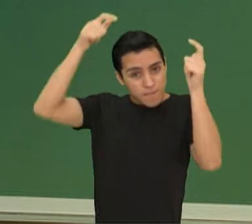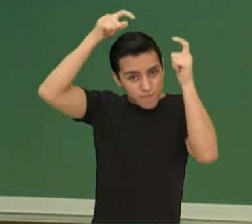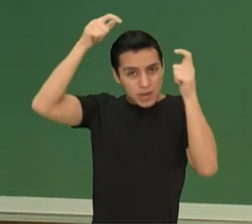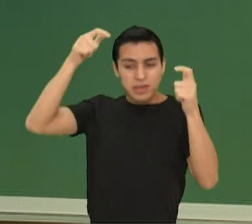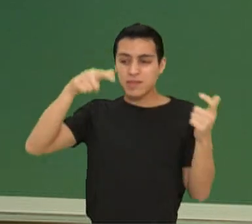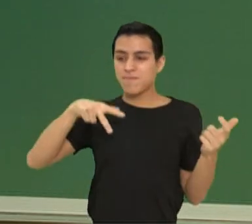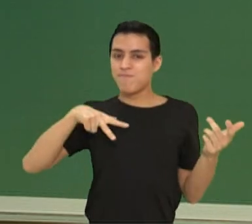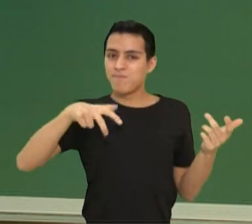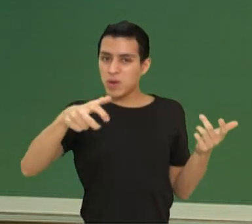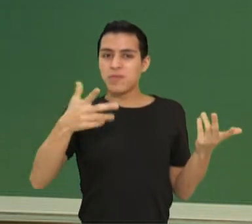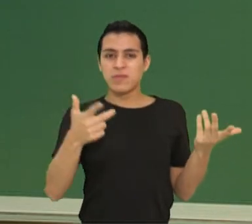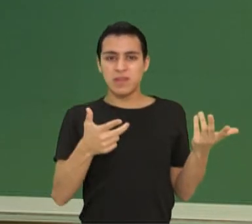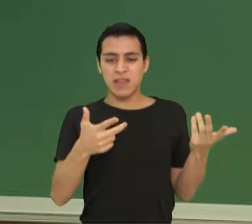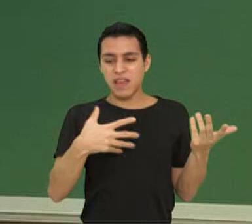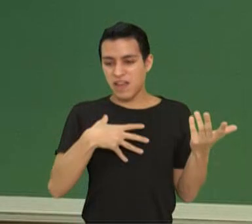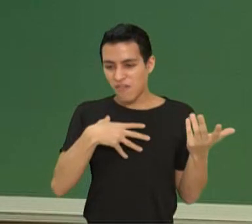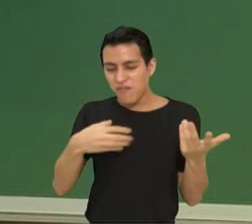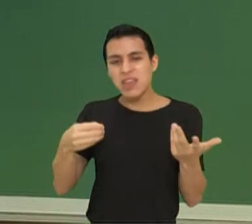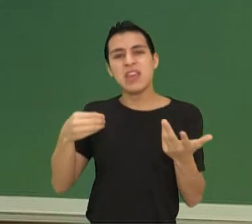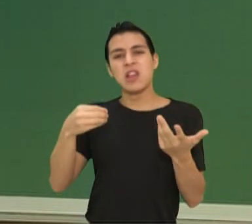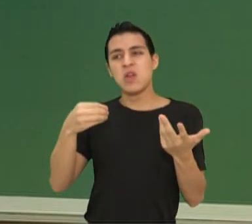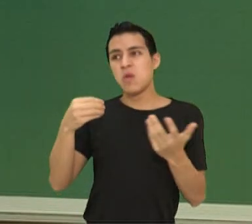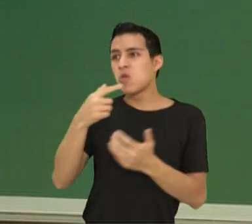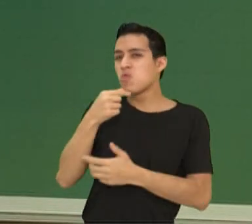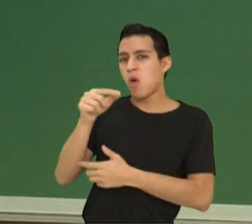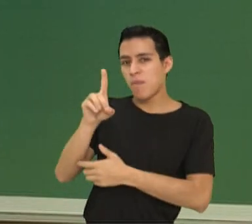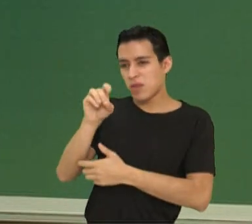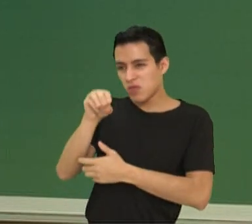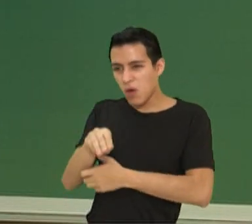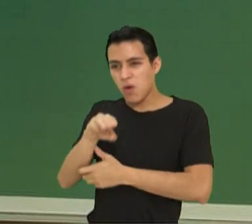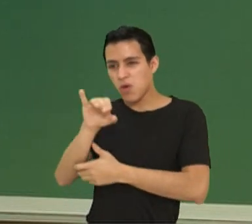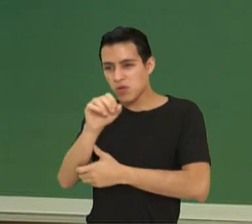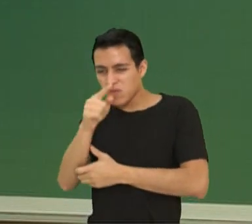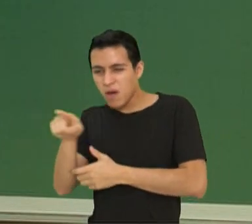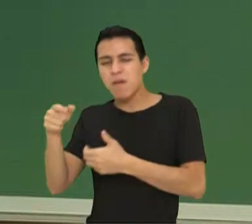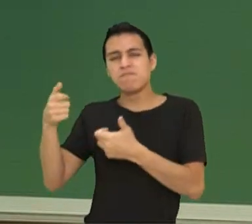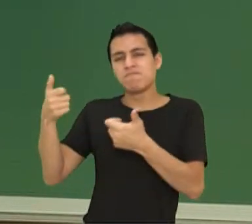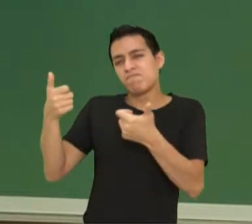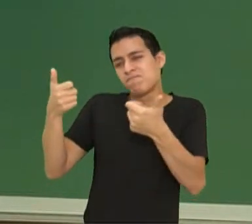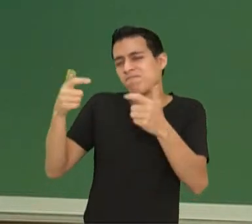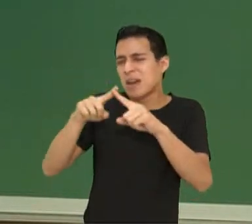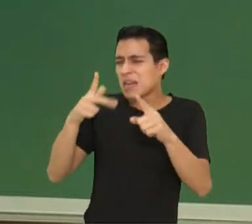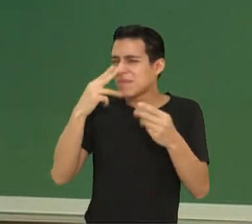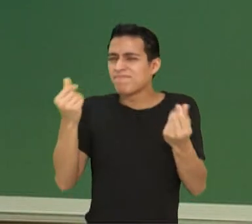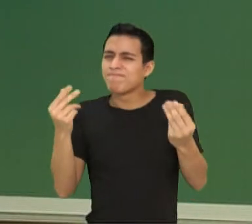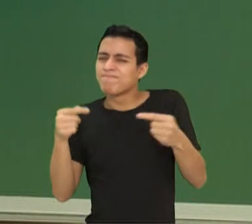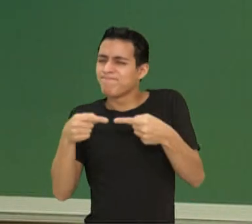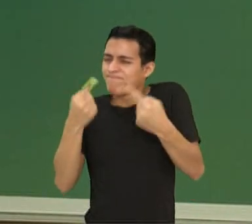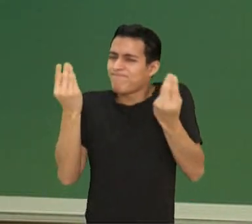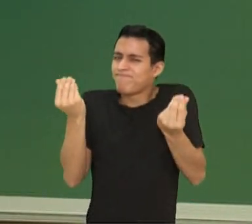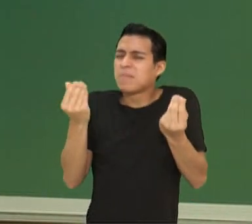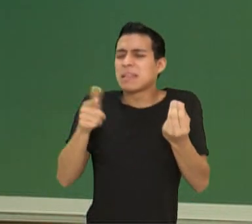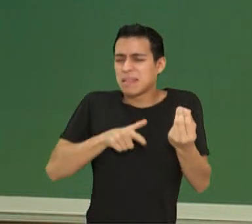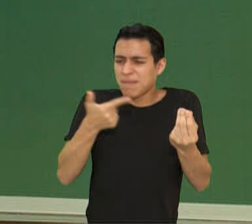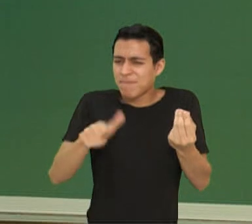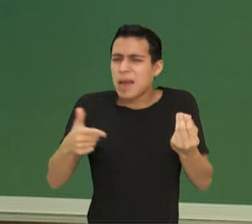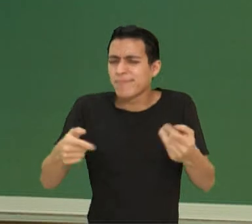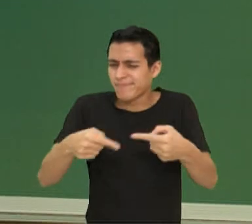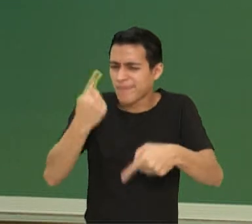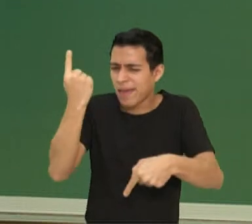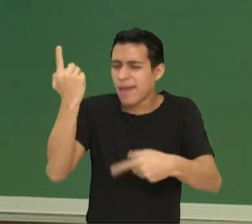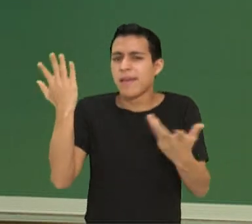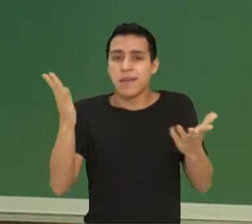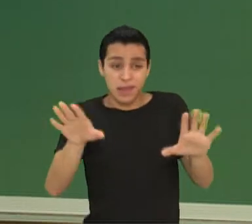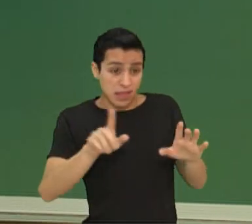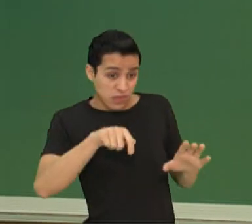Portugal, né? No caso, que era o filho do Dom João, que já estava aqui, mas é um pouco contraditório, né? E tem mais contradição aí. Com